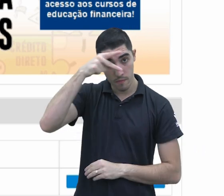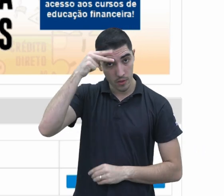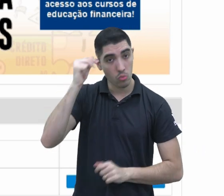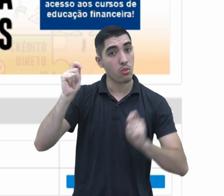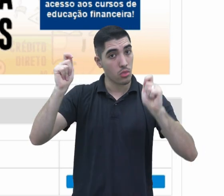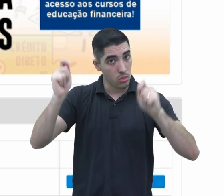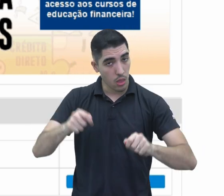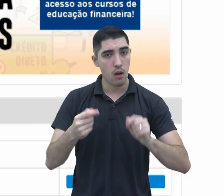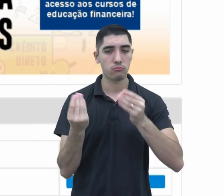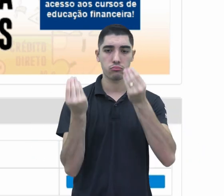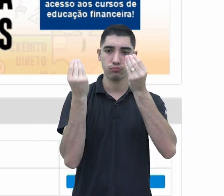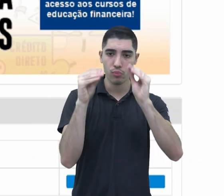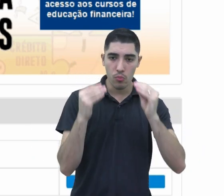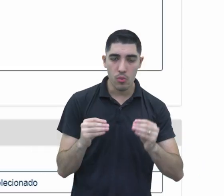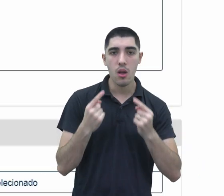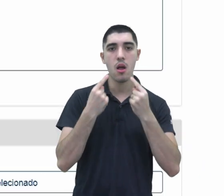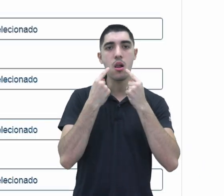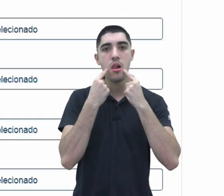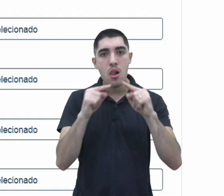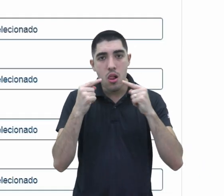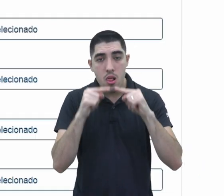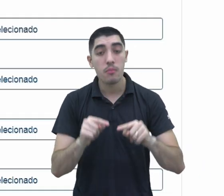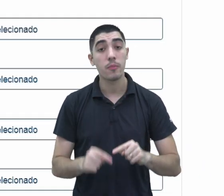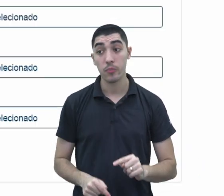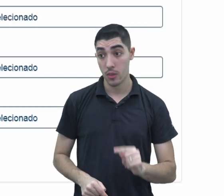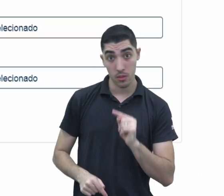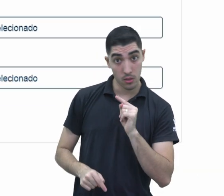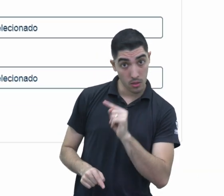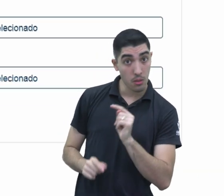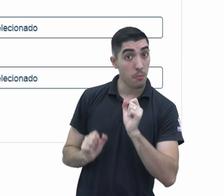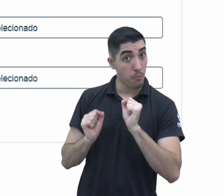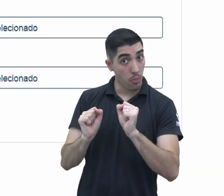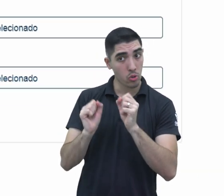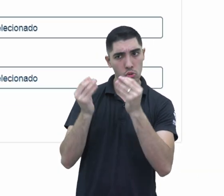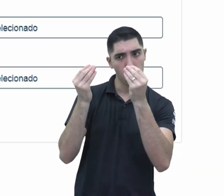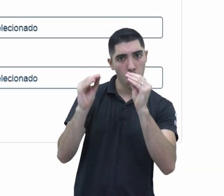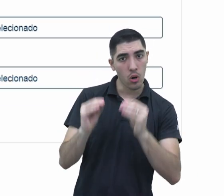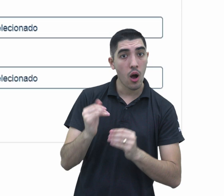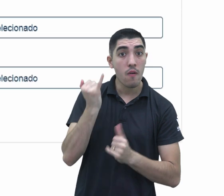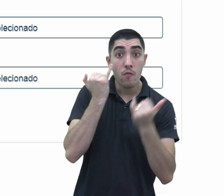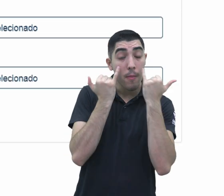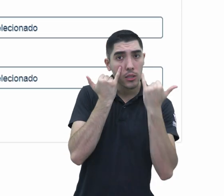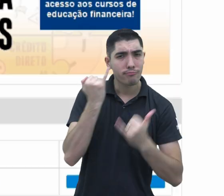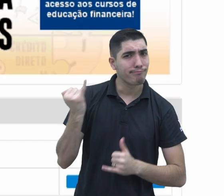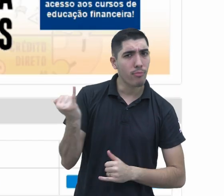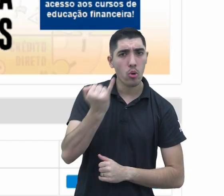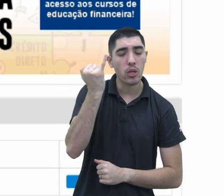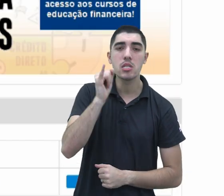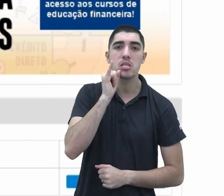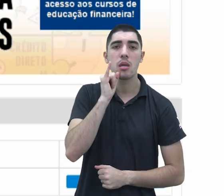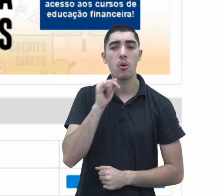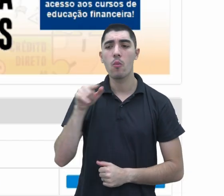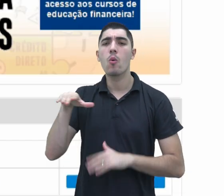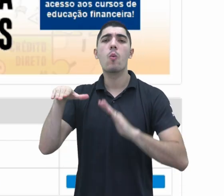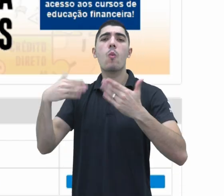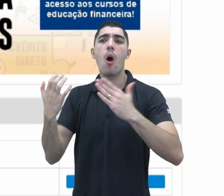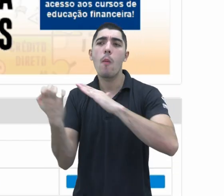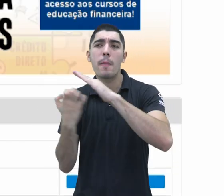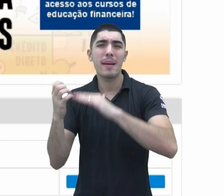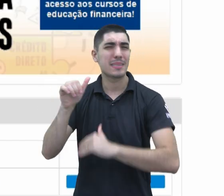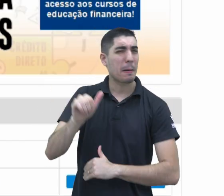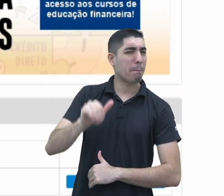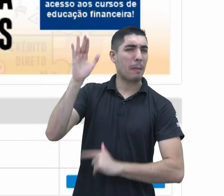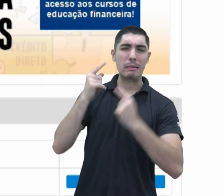é possível formalizar reclamações. Além disso, ele disponibiliza informações importantes, como um ranking das empresas